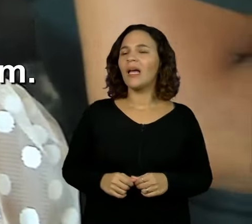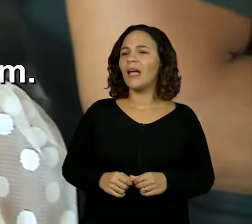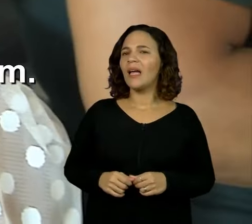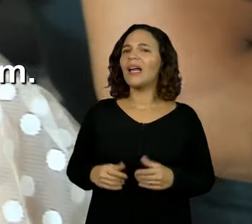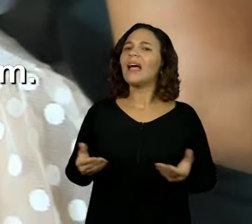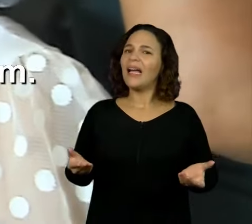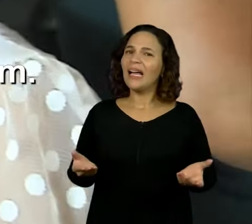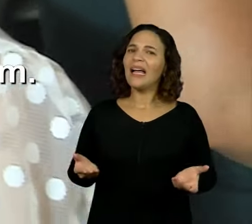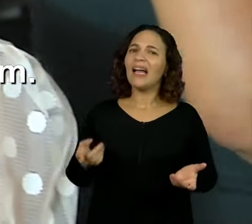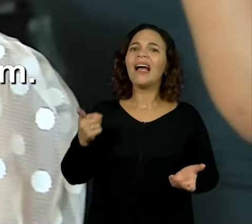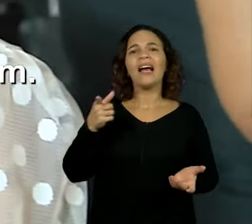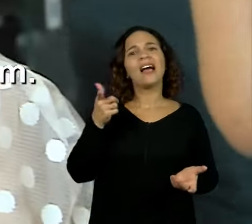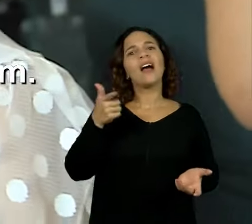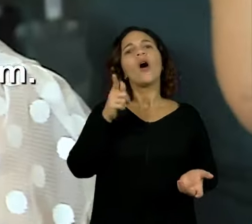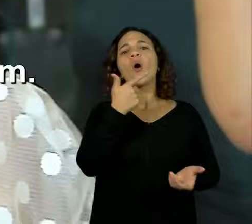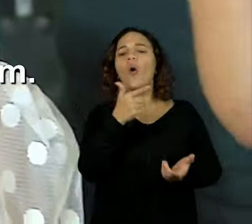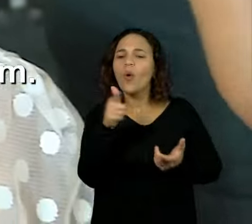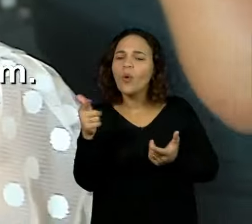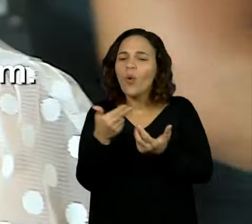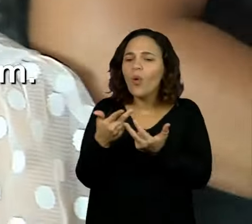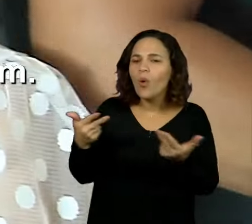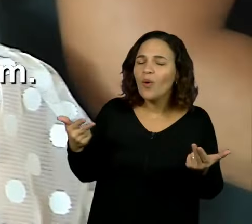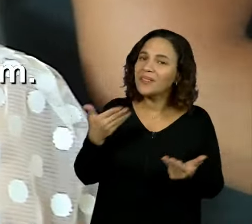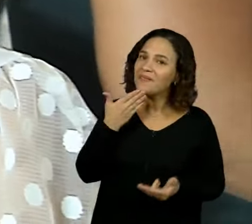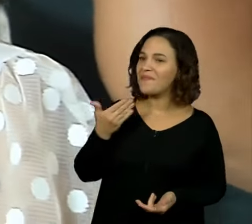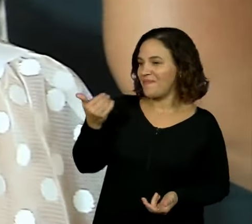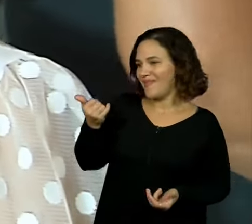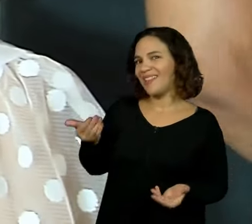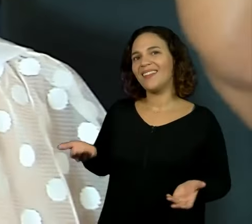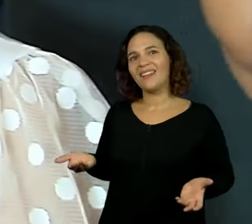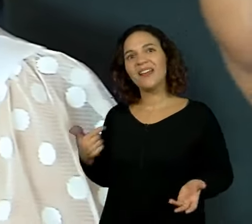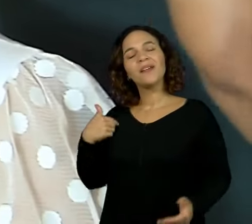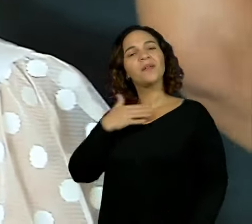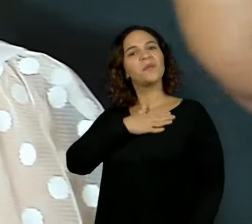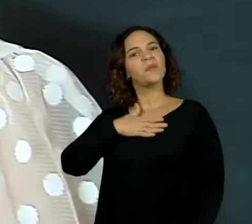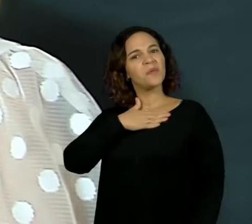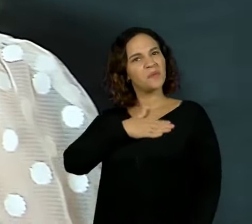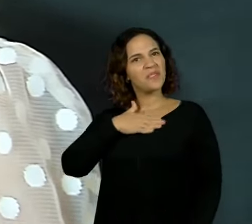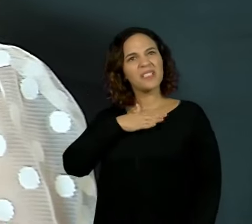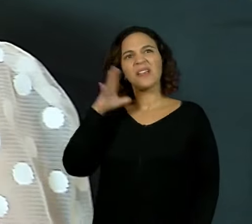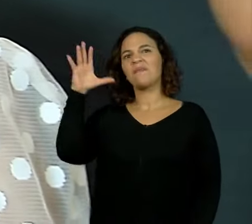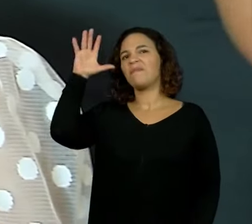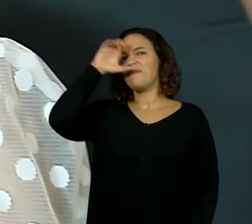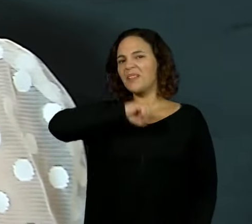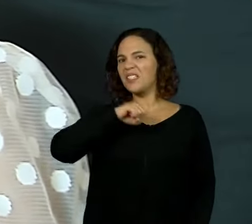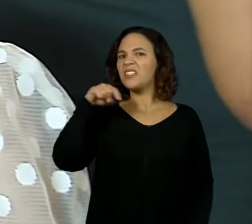fica conhecer mais outras coisas, né? É melhor, né? Eu gostei, aprendi aqui